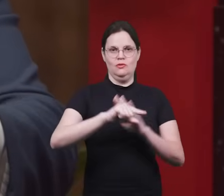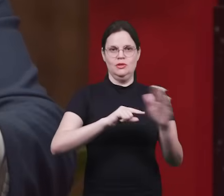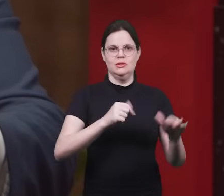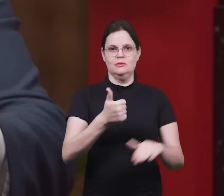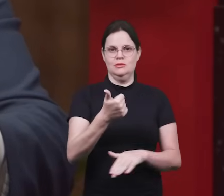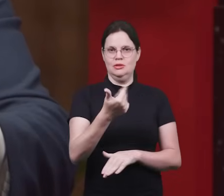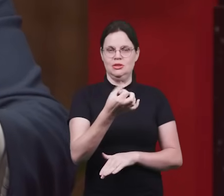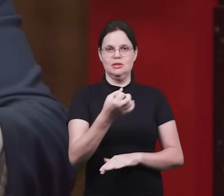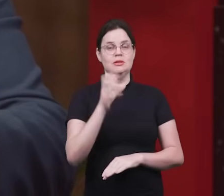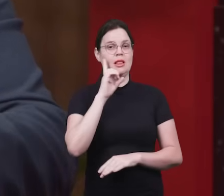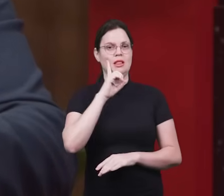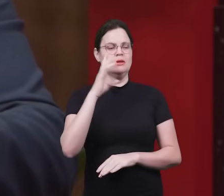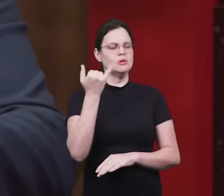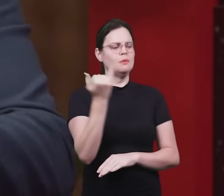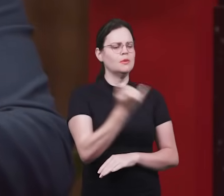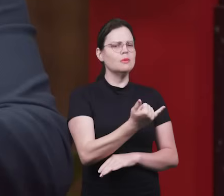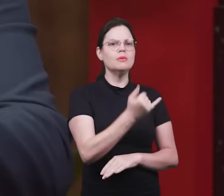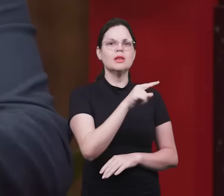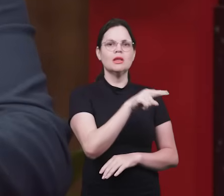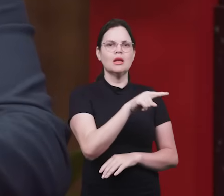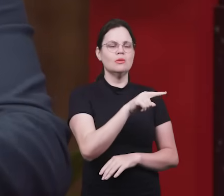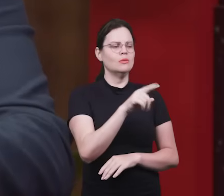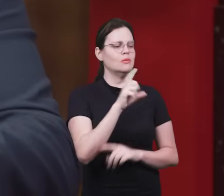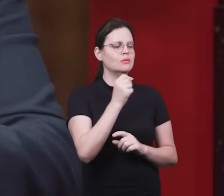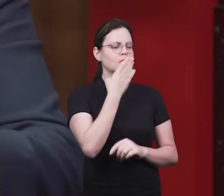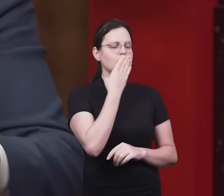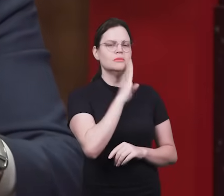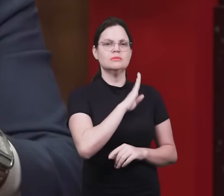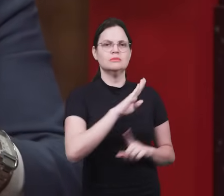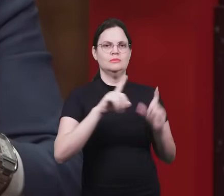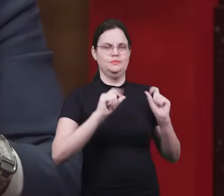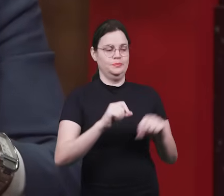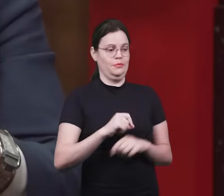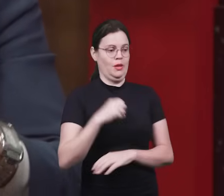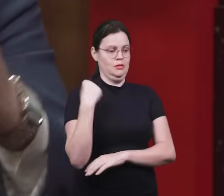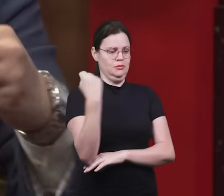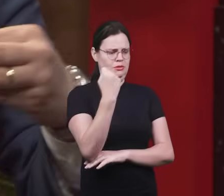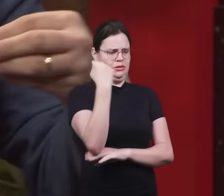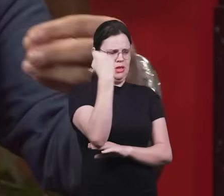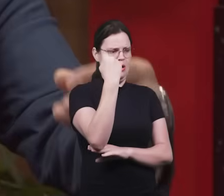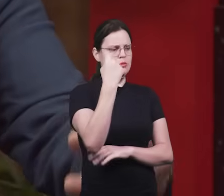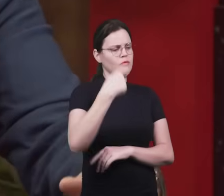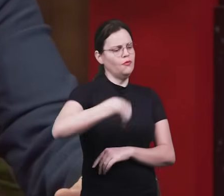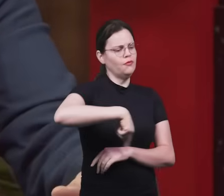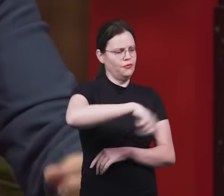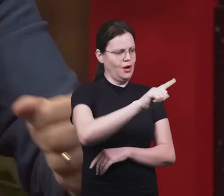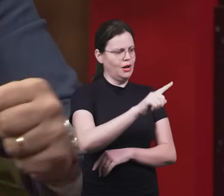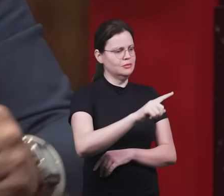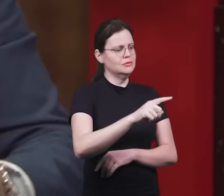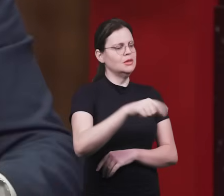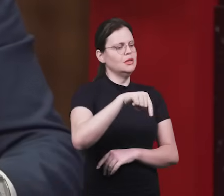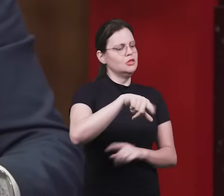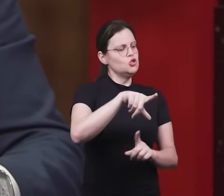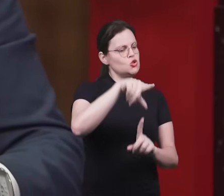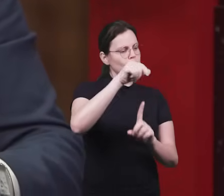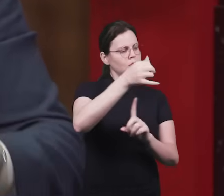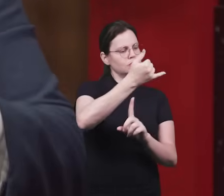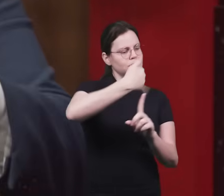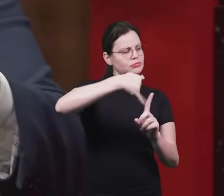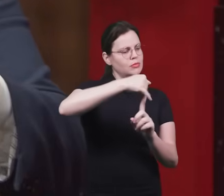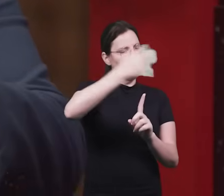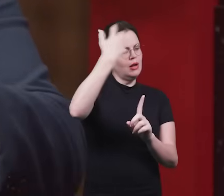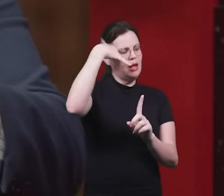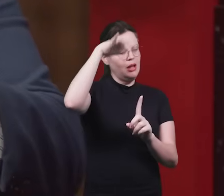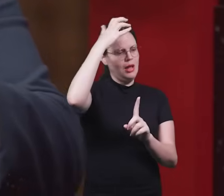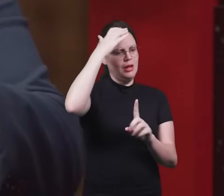a Samuel de que Saul chegaria até Samuel e seria ungido rei sobre Israel. O Senhor